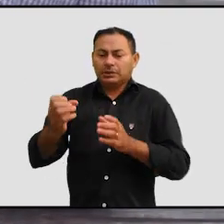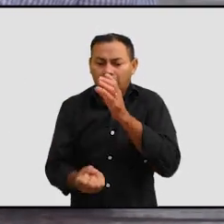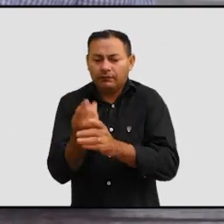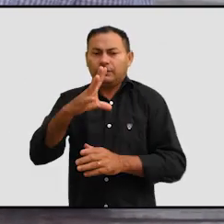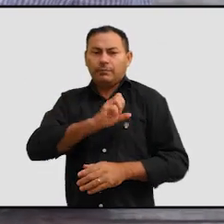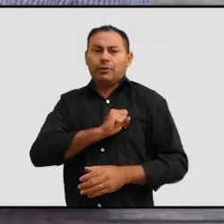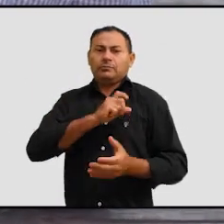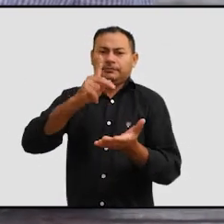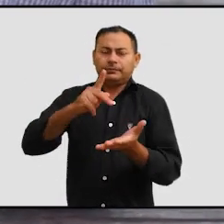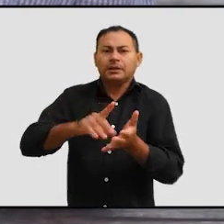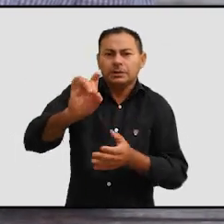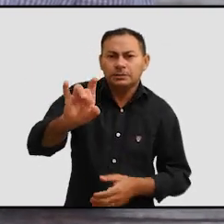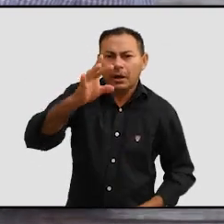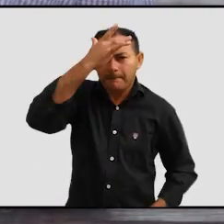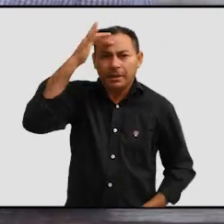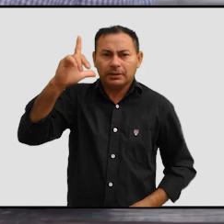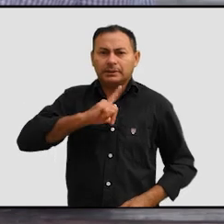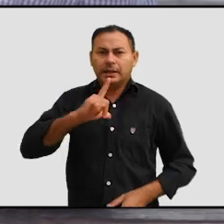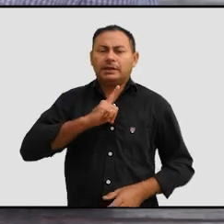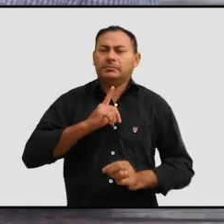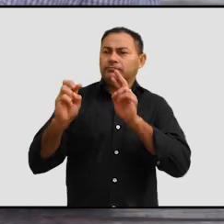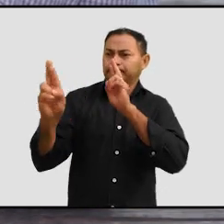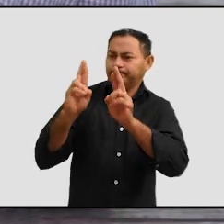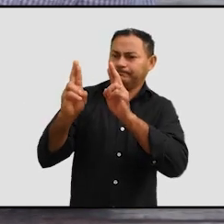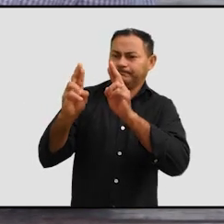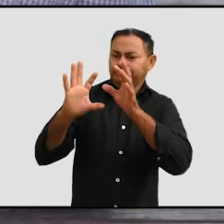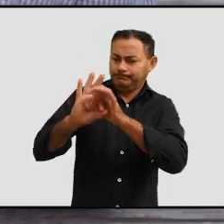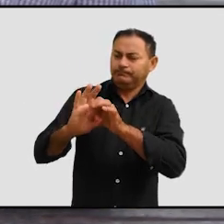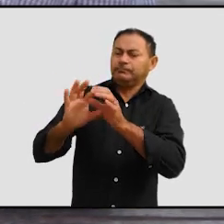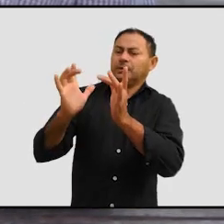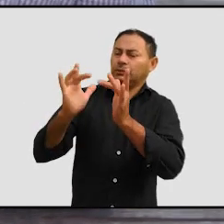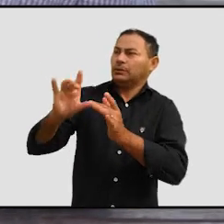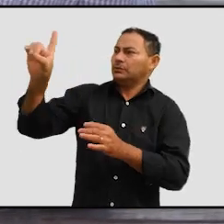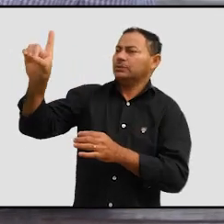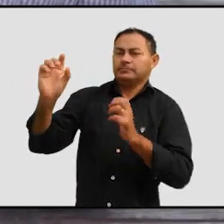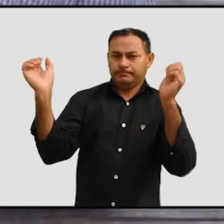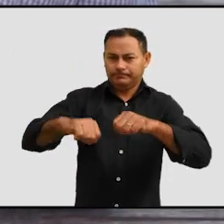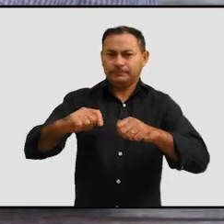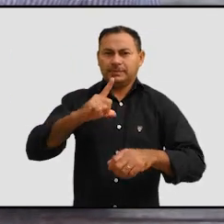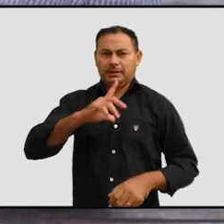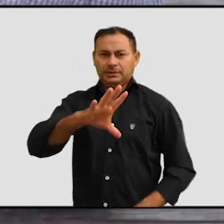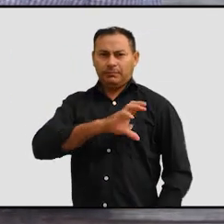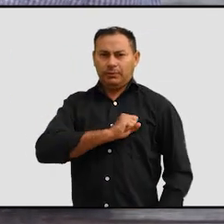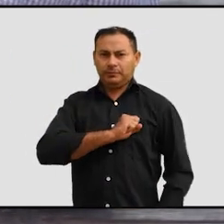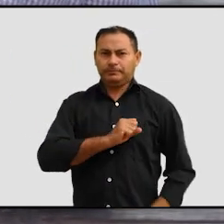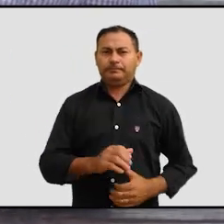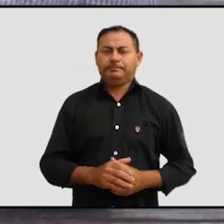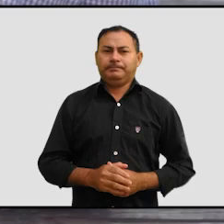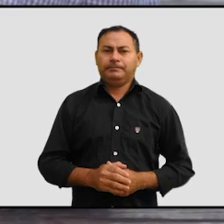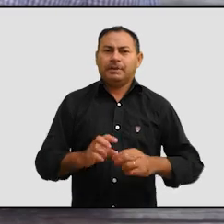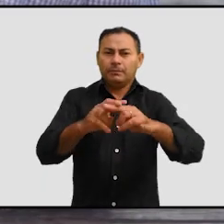do amor verdadeiro e somente aquelas pessoas que têm um relacionamento com Deus são capazes de ter este